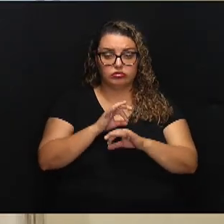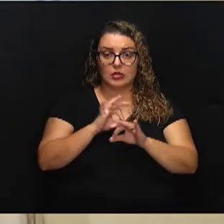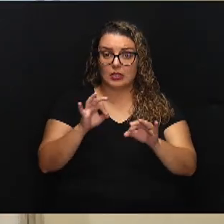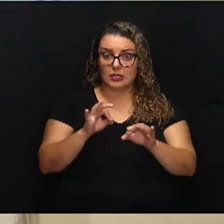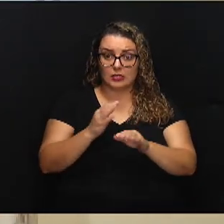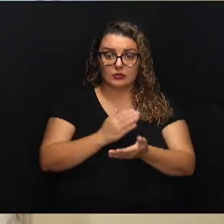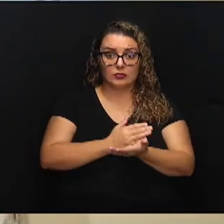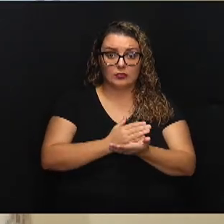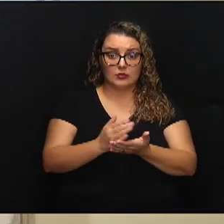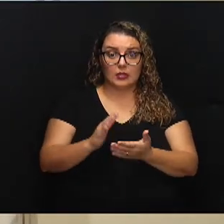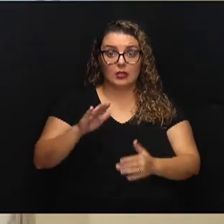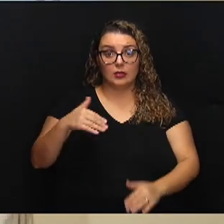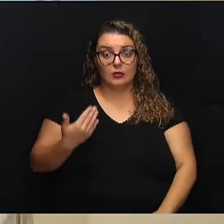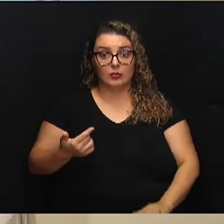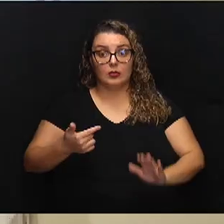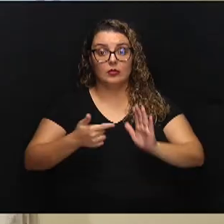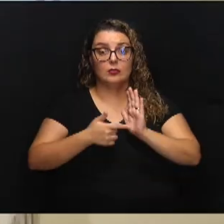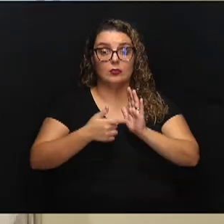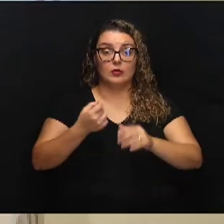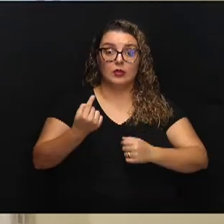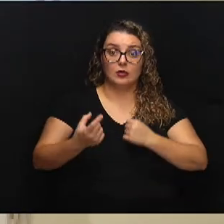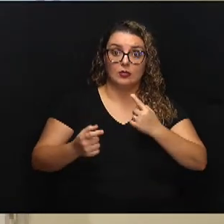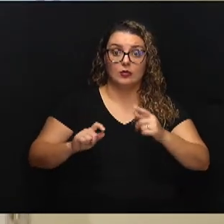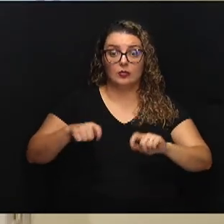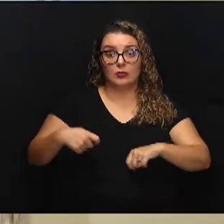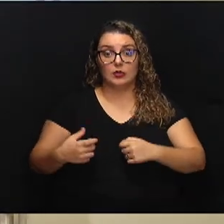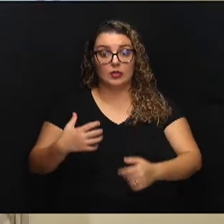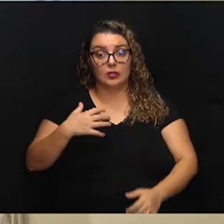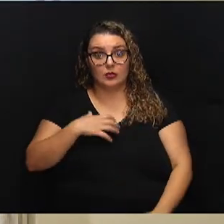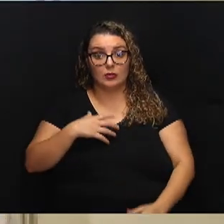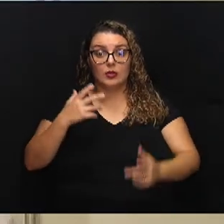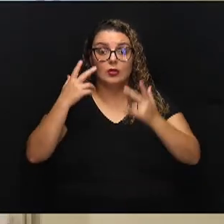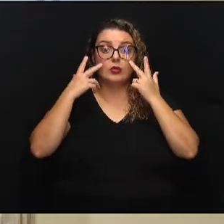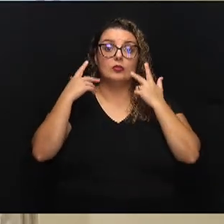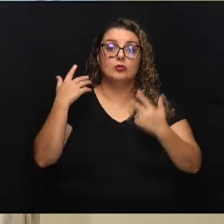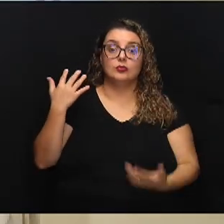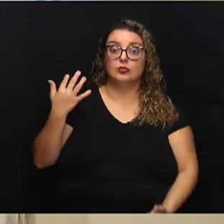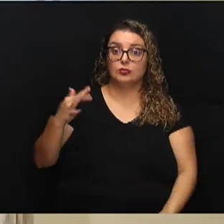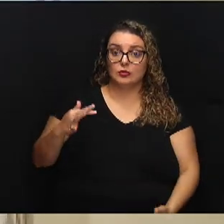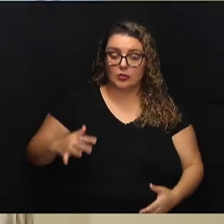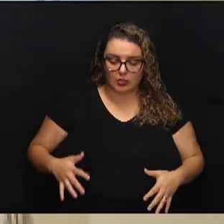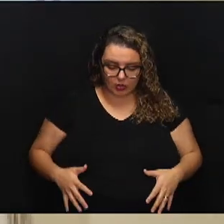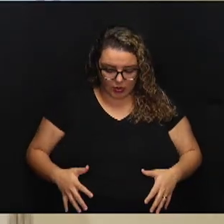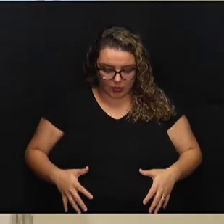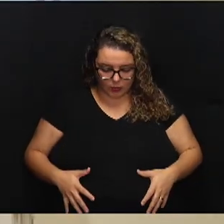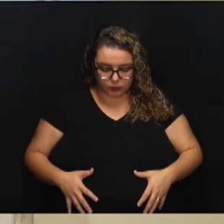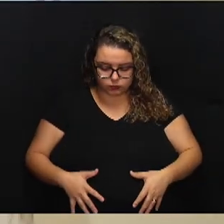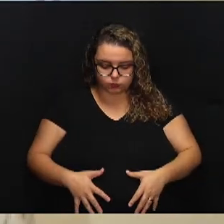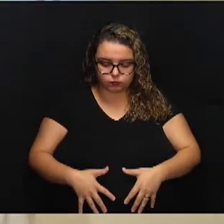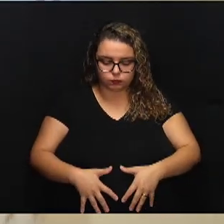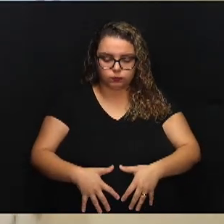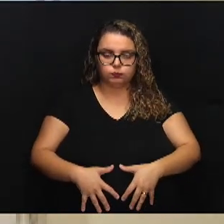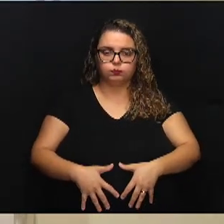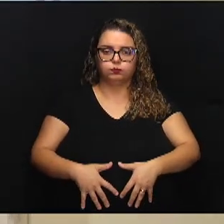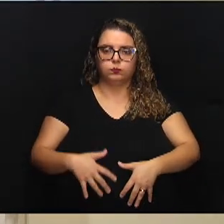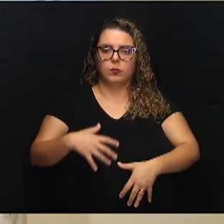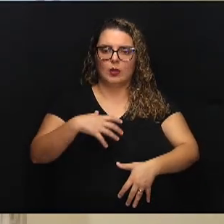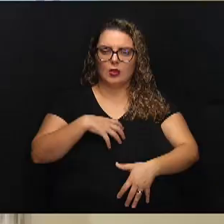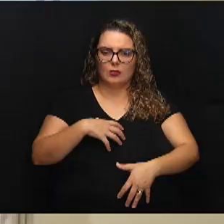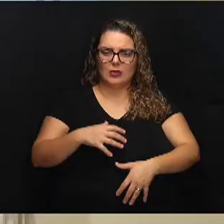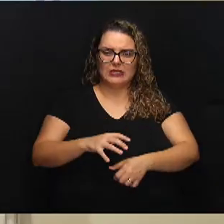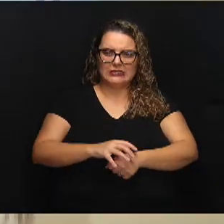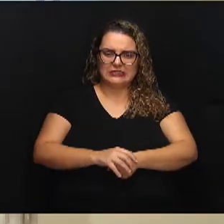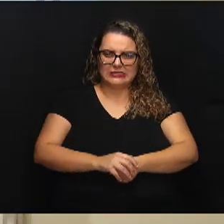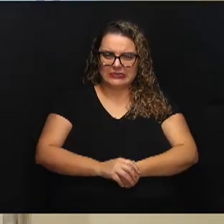pacientes começam a apresentar algum sinal ou sintoma, geralmente é dor ou inchaço abdominal, uma sensação de